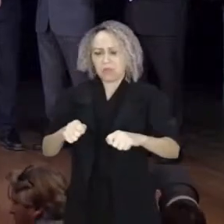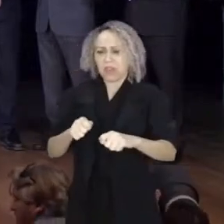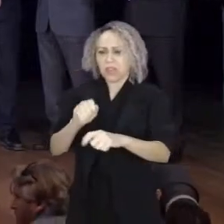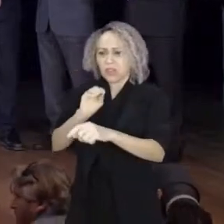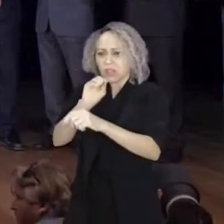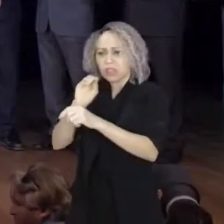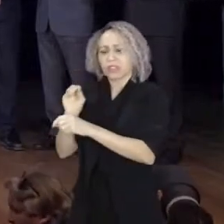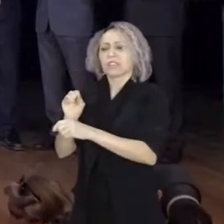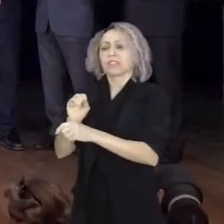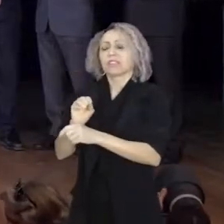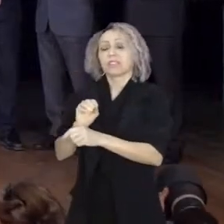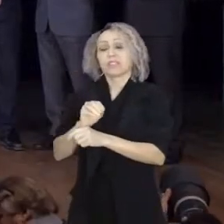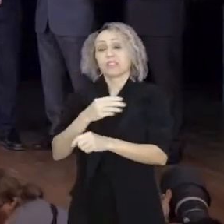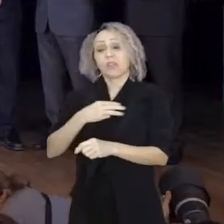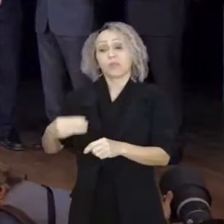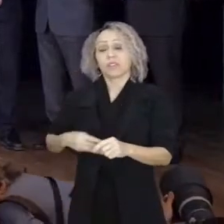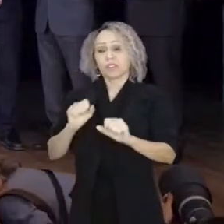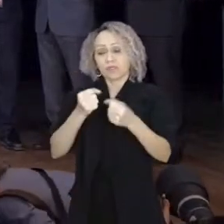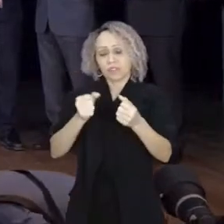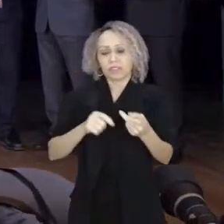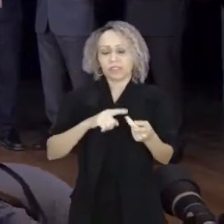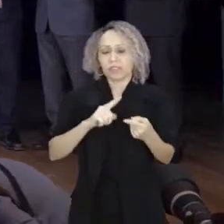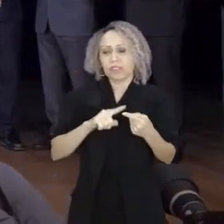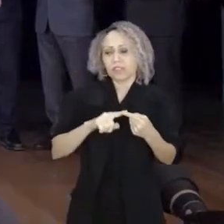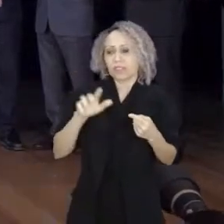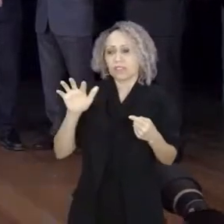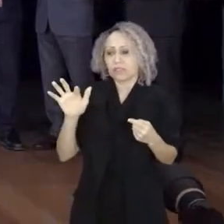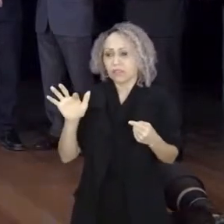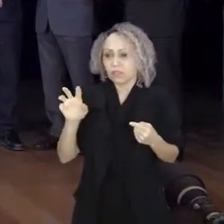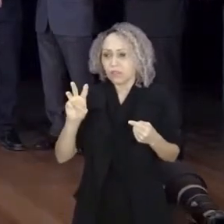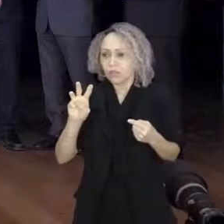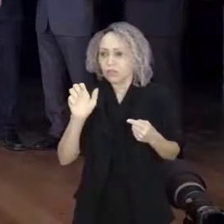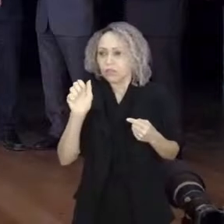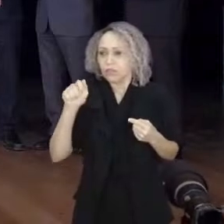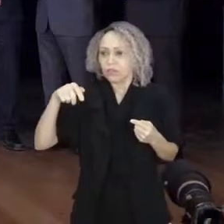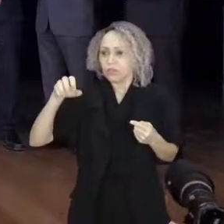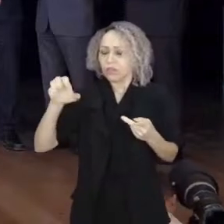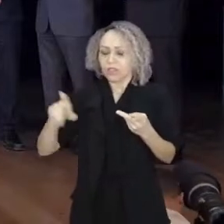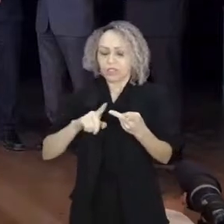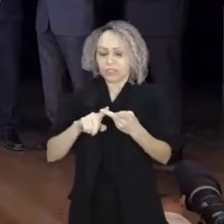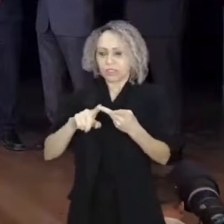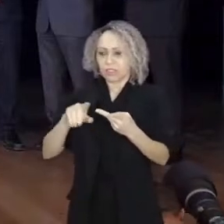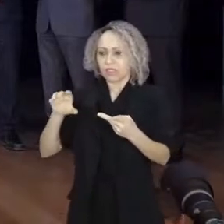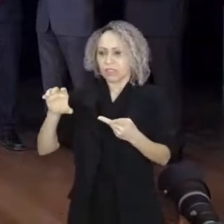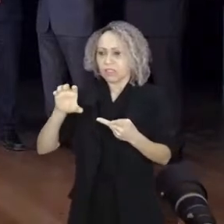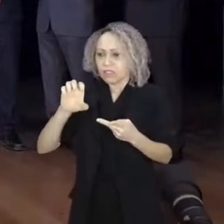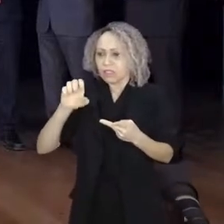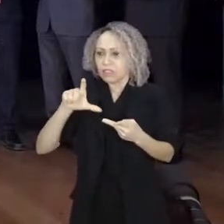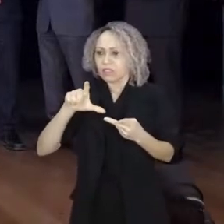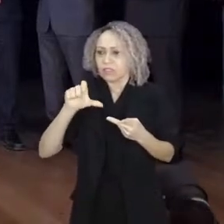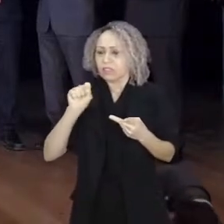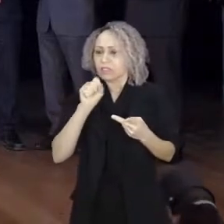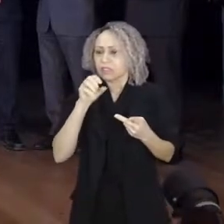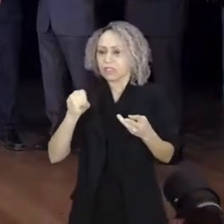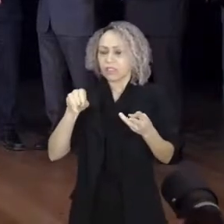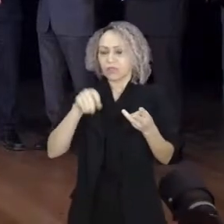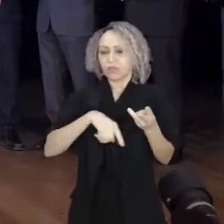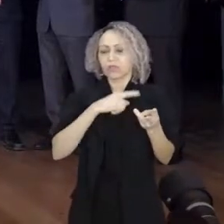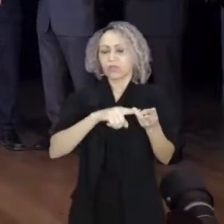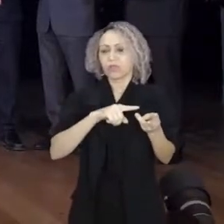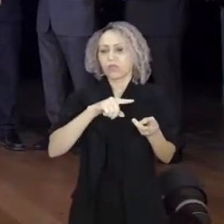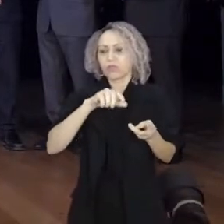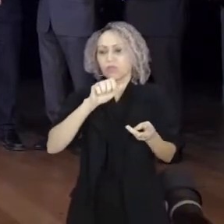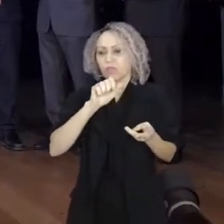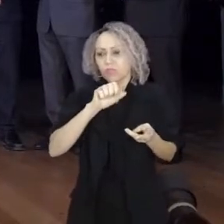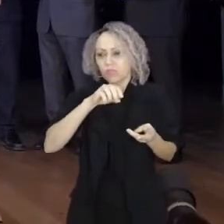já tivemos o Wagner, já tivemos o Celso Amorim, já tivemos o Nelson Jobim, e agora nós temos o Zé Múcio. Eu tenho certeza que